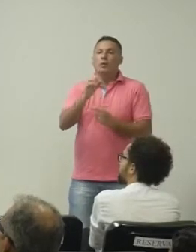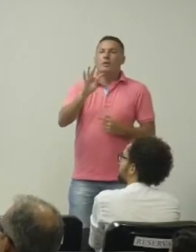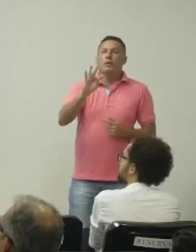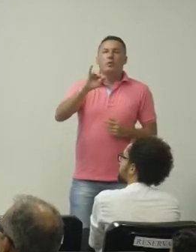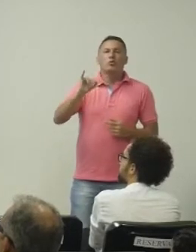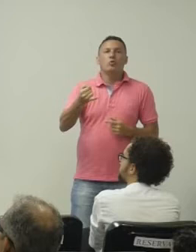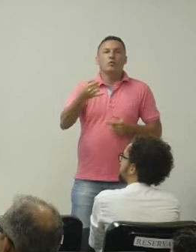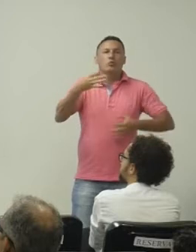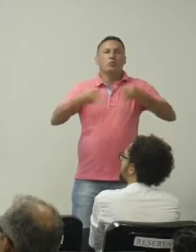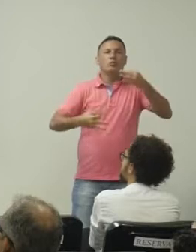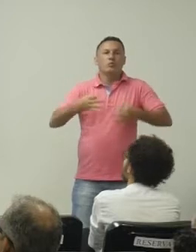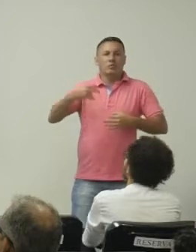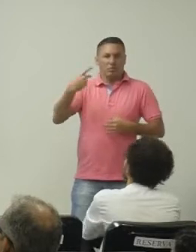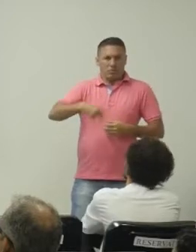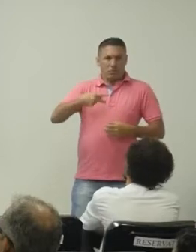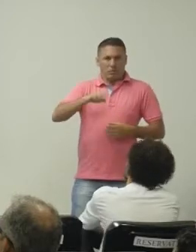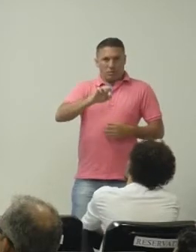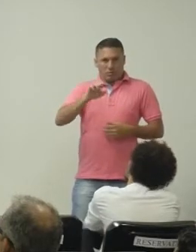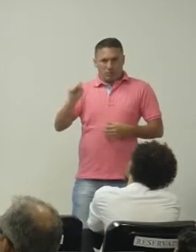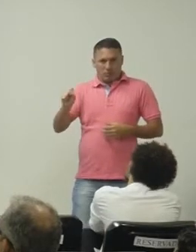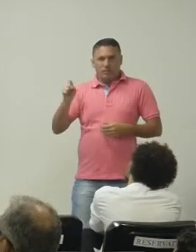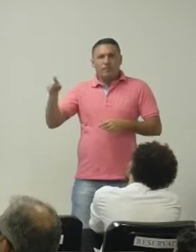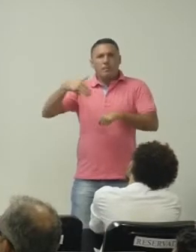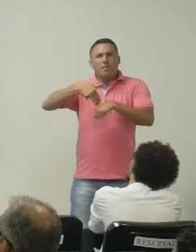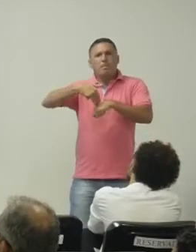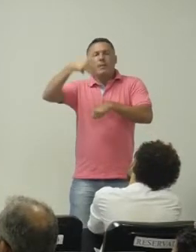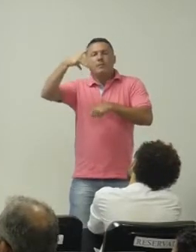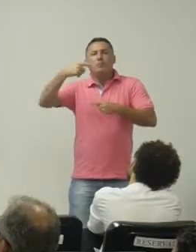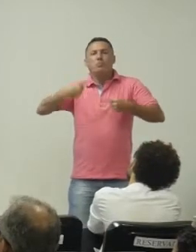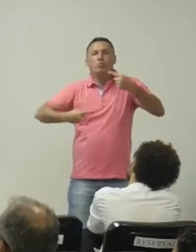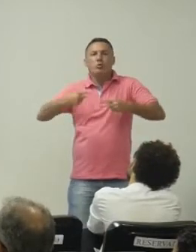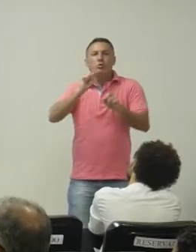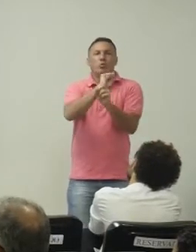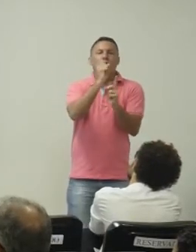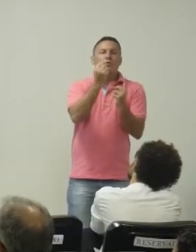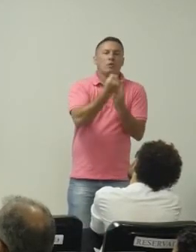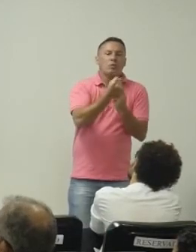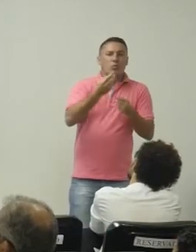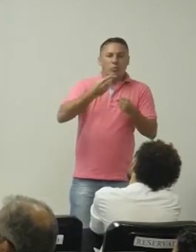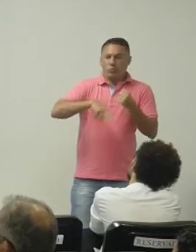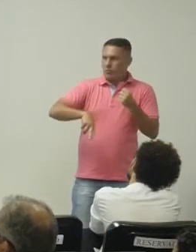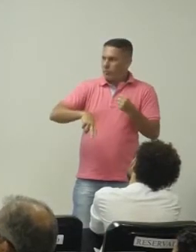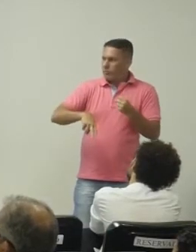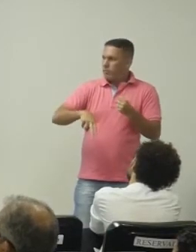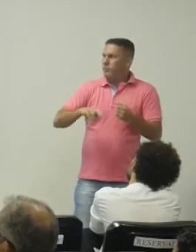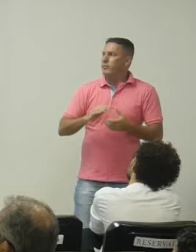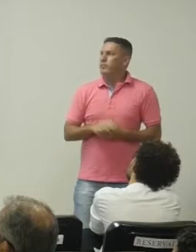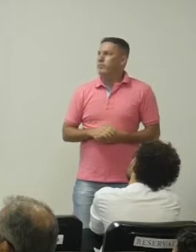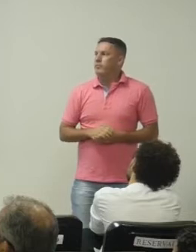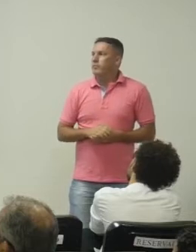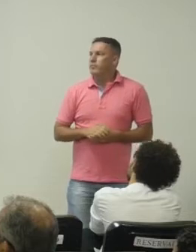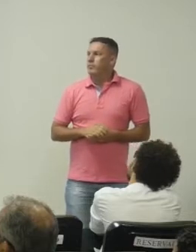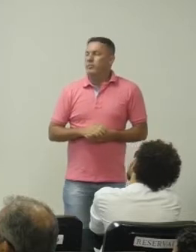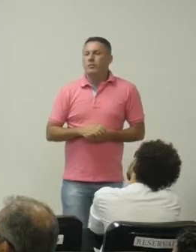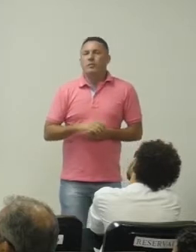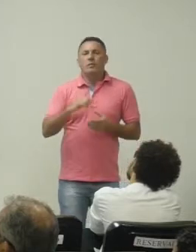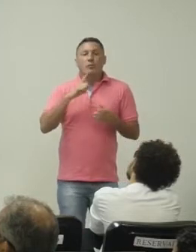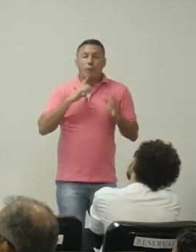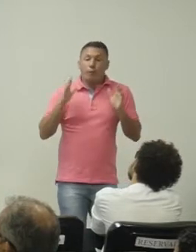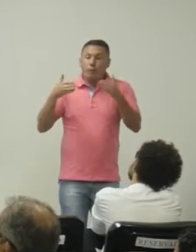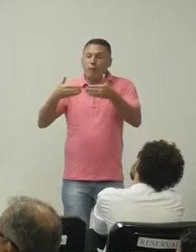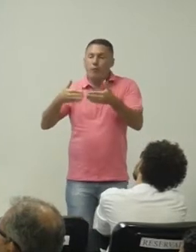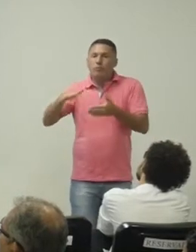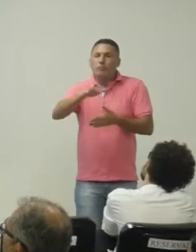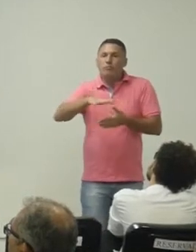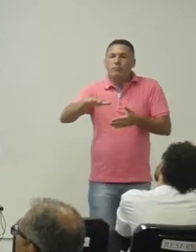Santo. É mestra em Política Social pela Universidade Federal do Espírito, do Espírito Santo, e especialista em gênero